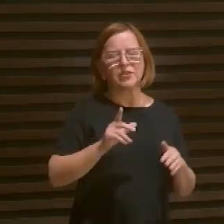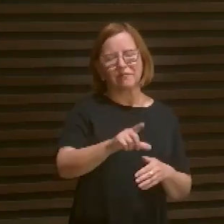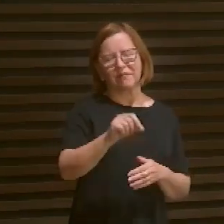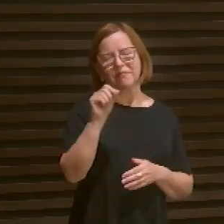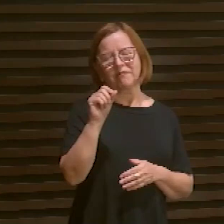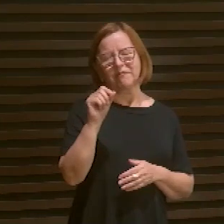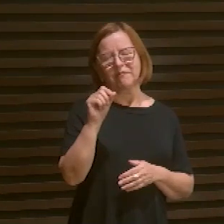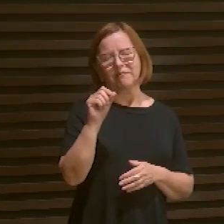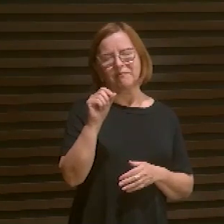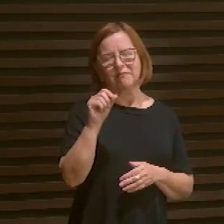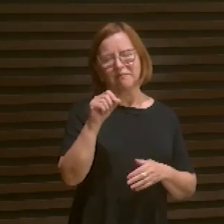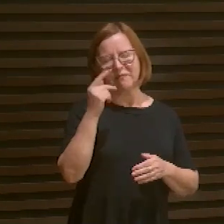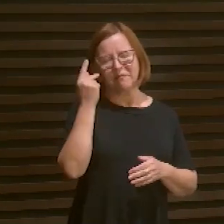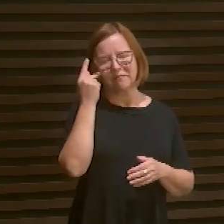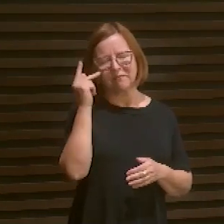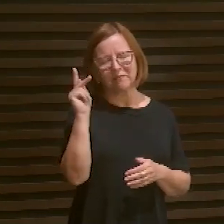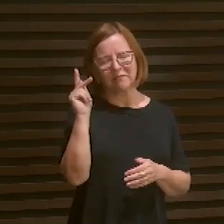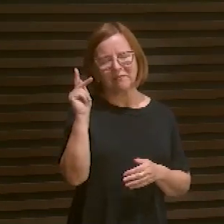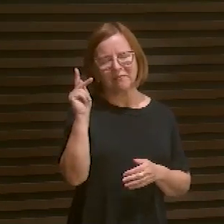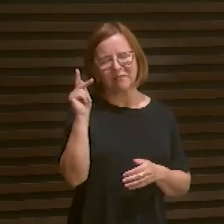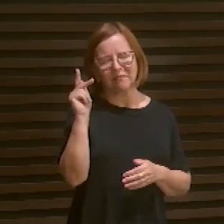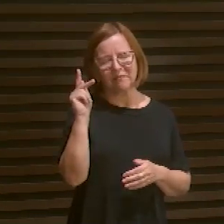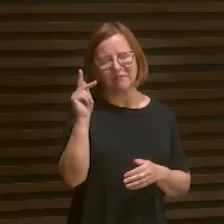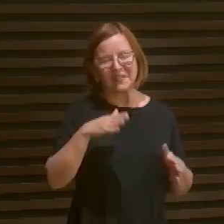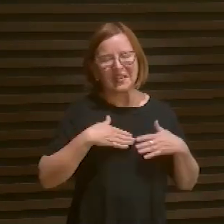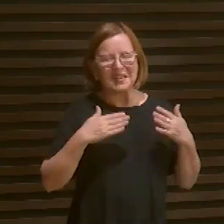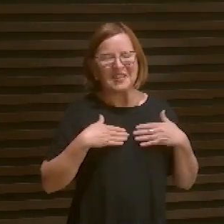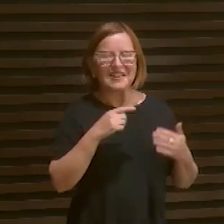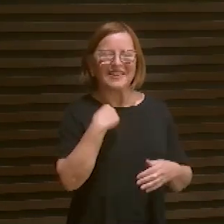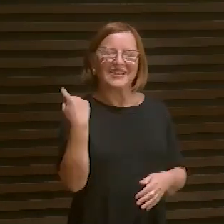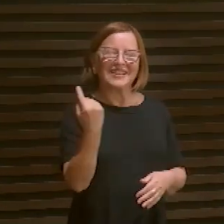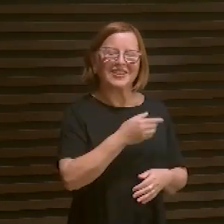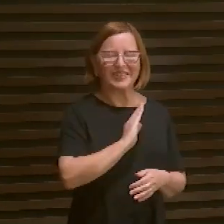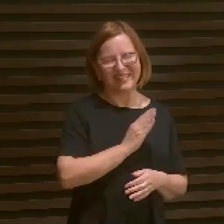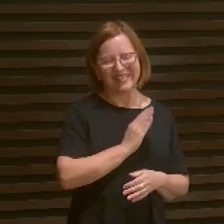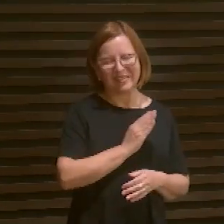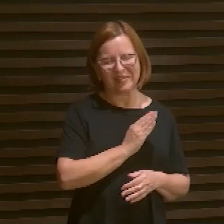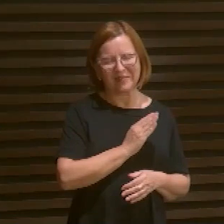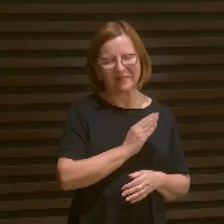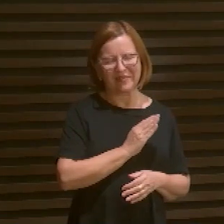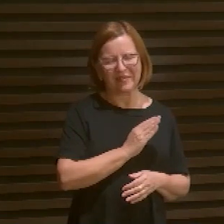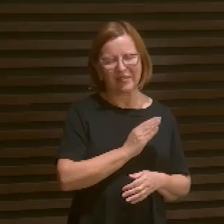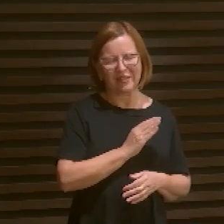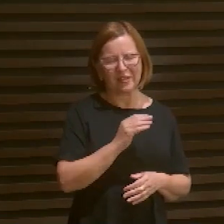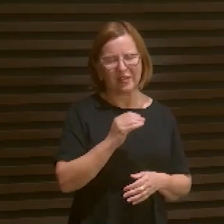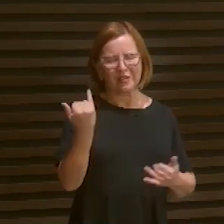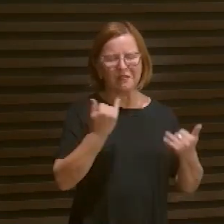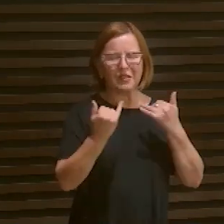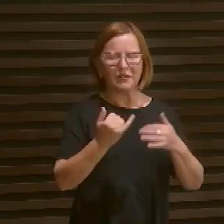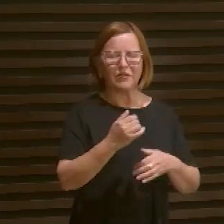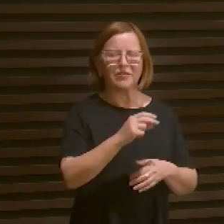e para a alegria dos nossos corações. fala conosco essa noite, em nome